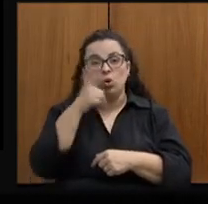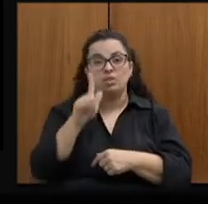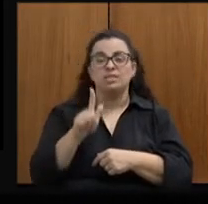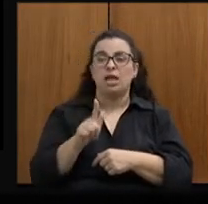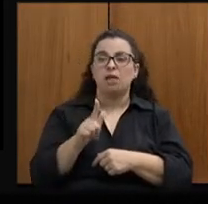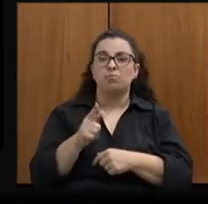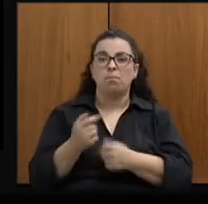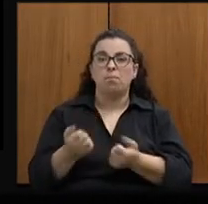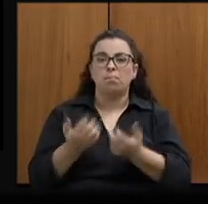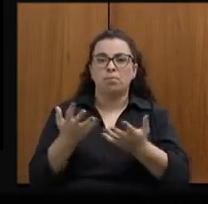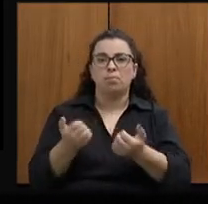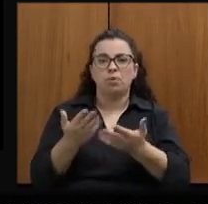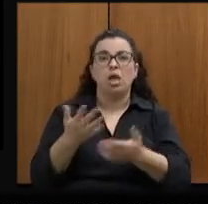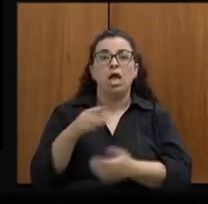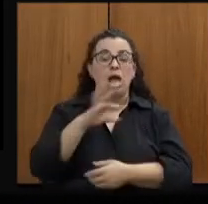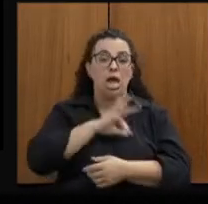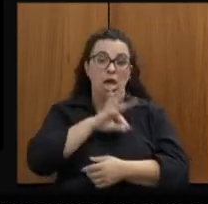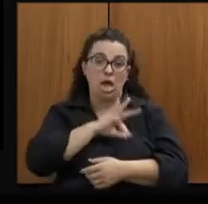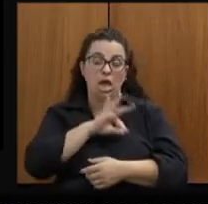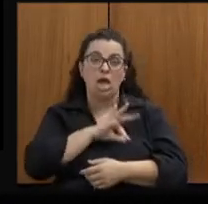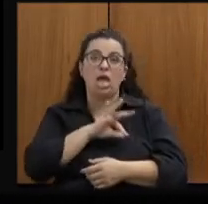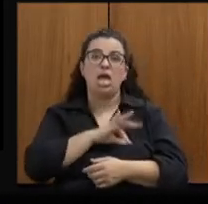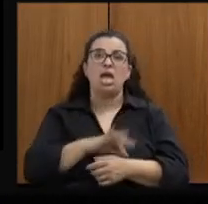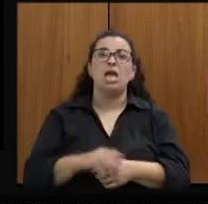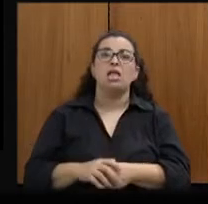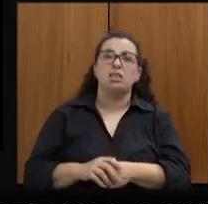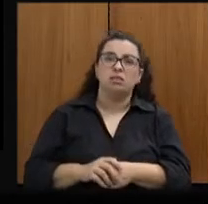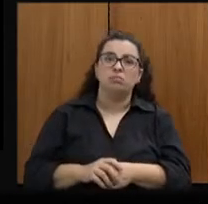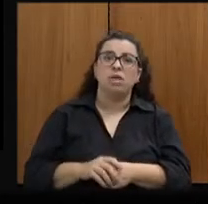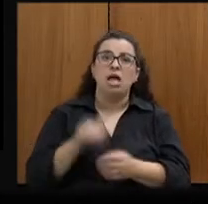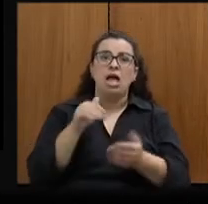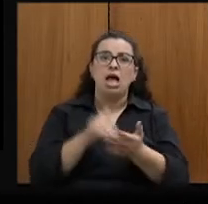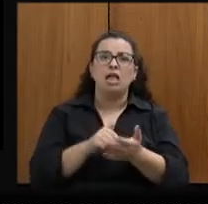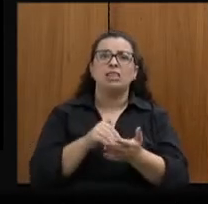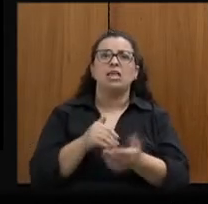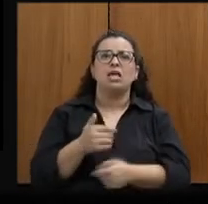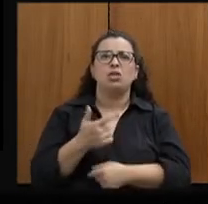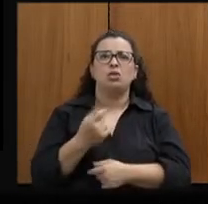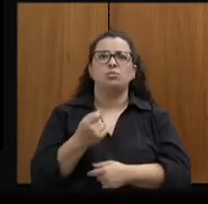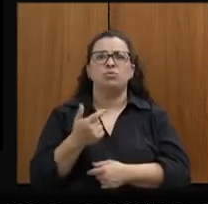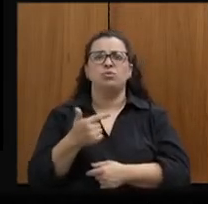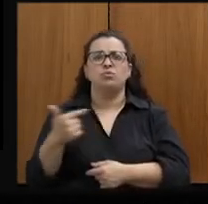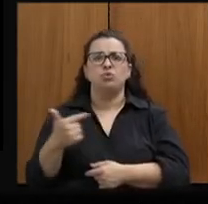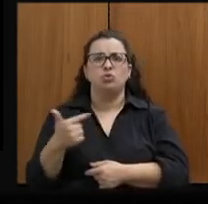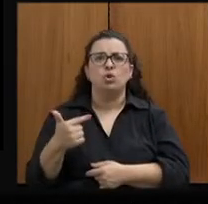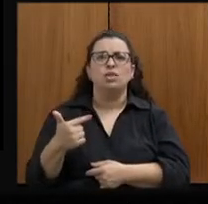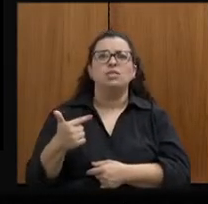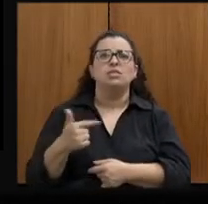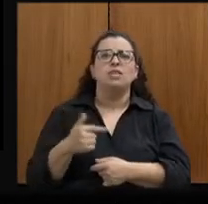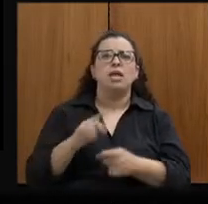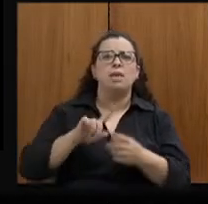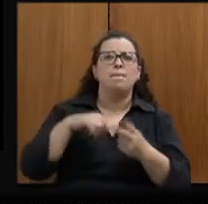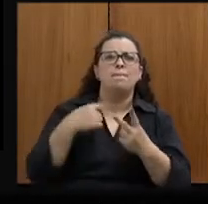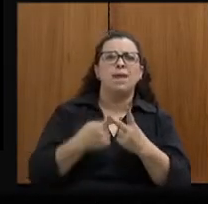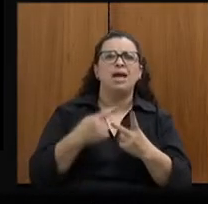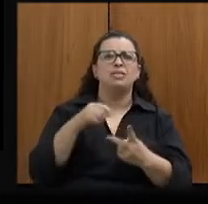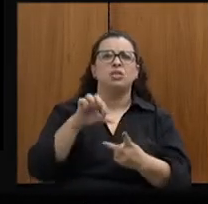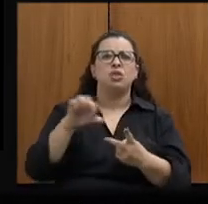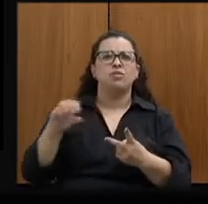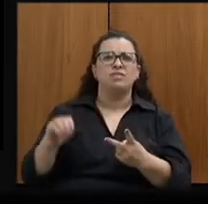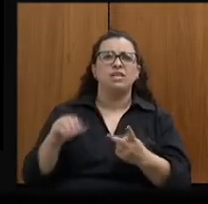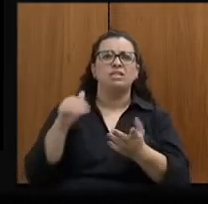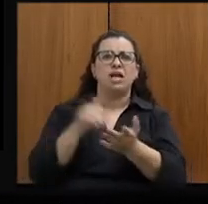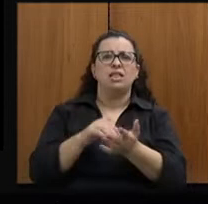mais 900 empreendimentos gerando renda até 2023. Qual que é esse objetivo? Que a